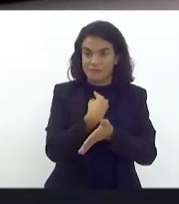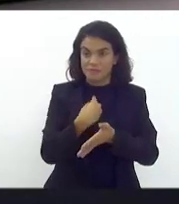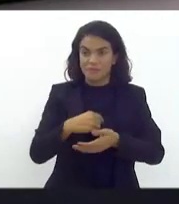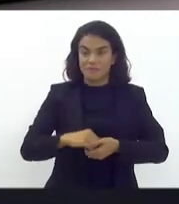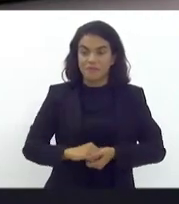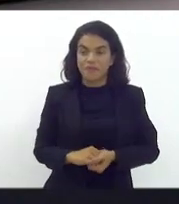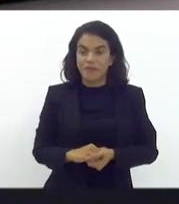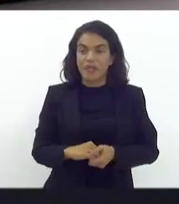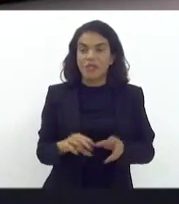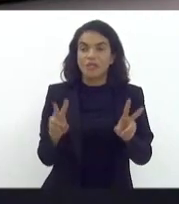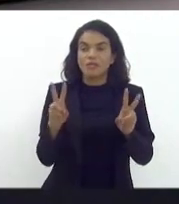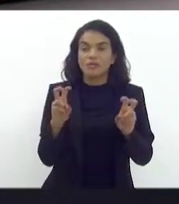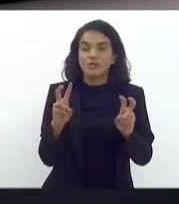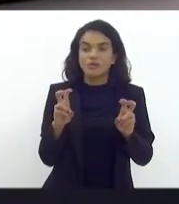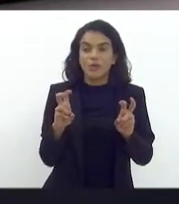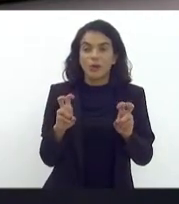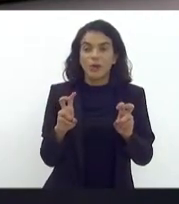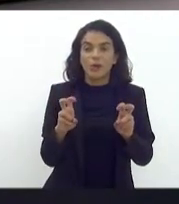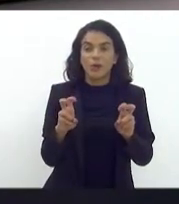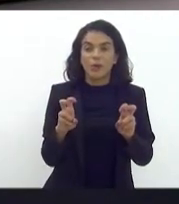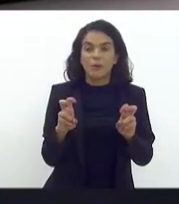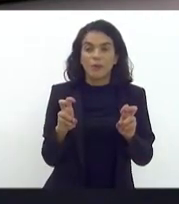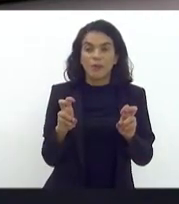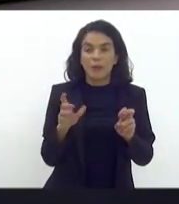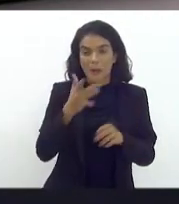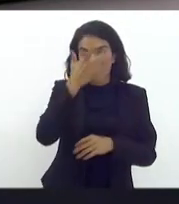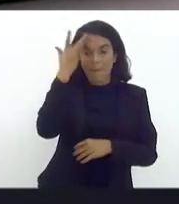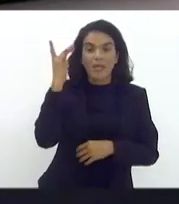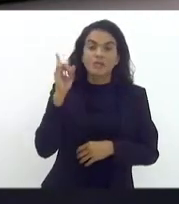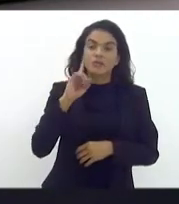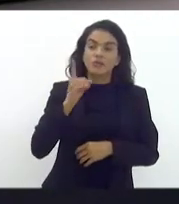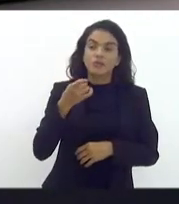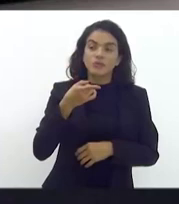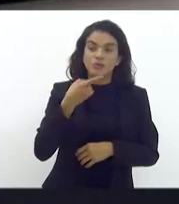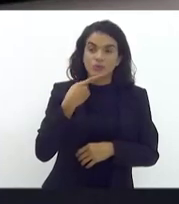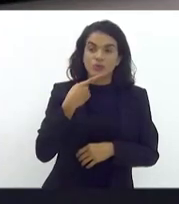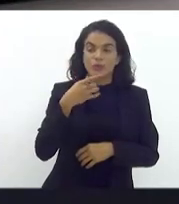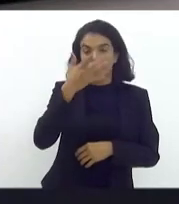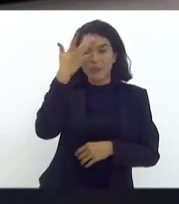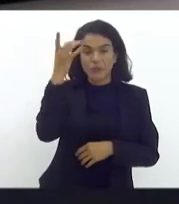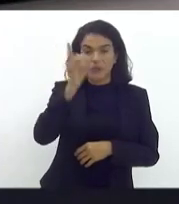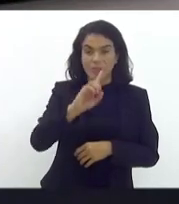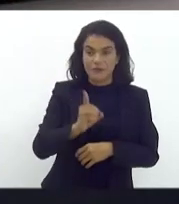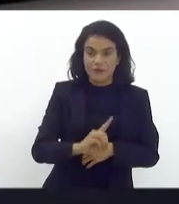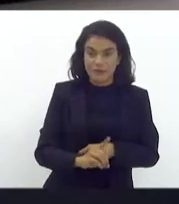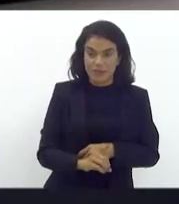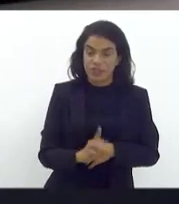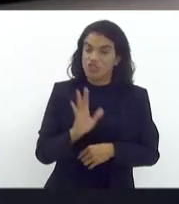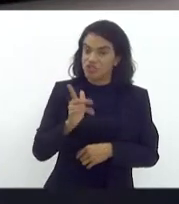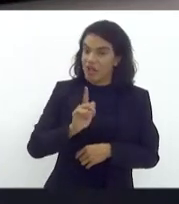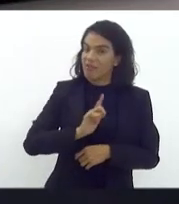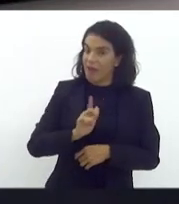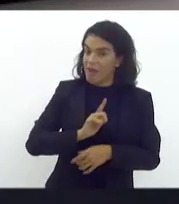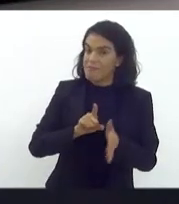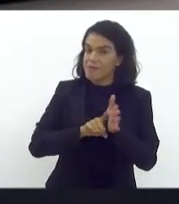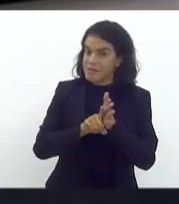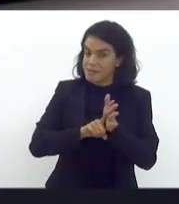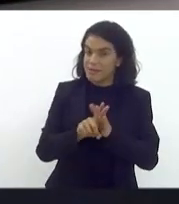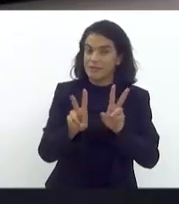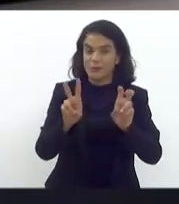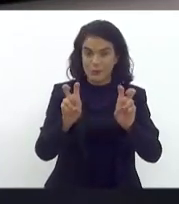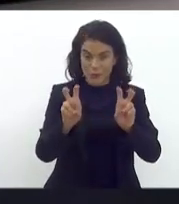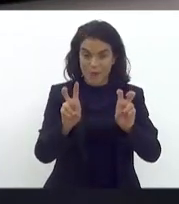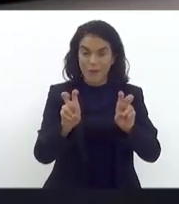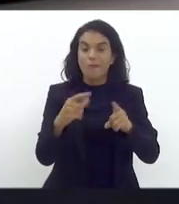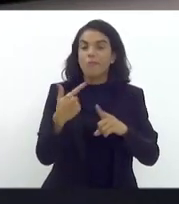sobre a pessoas surdas mudas as pessoas com deficiência já existem pesquisas sobre isso